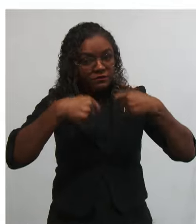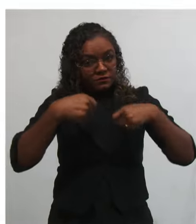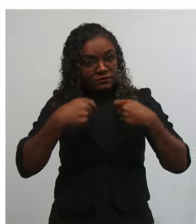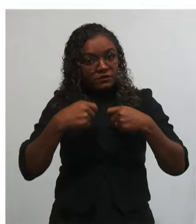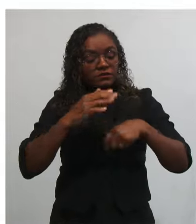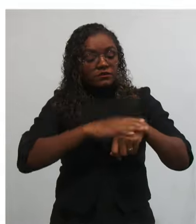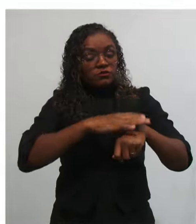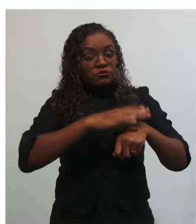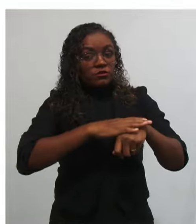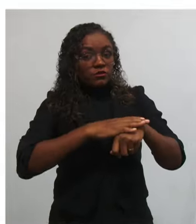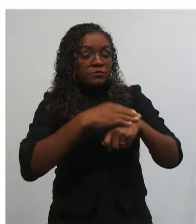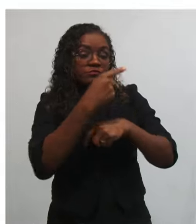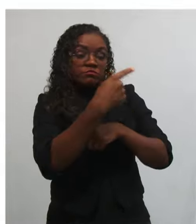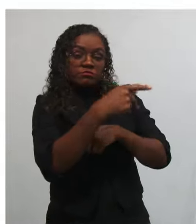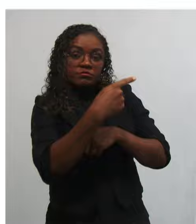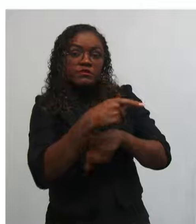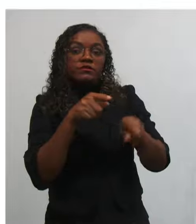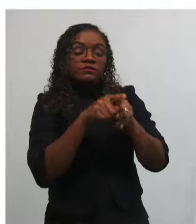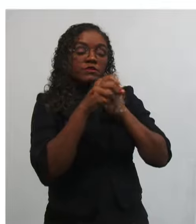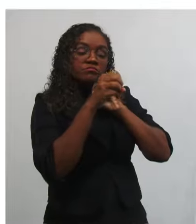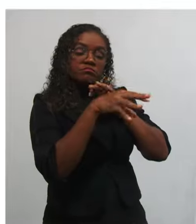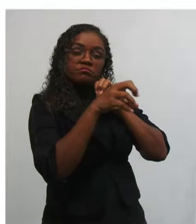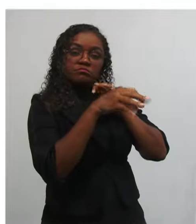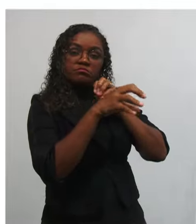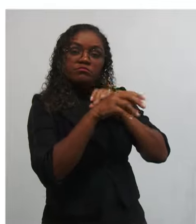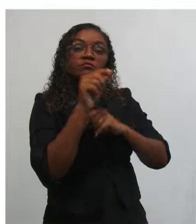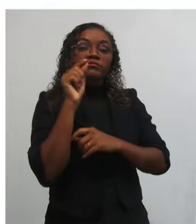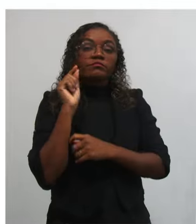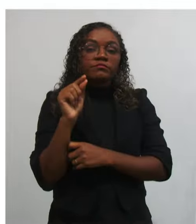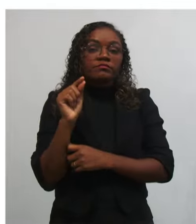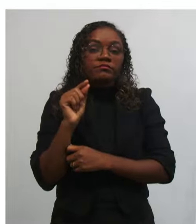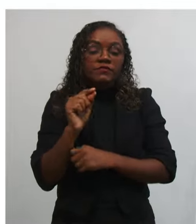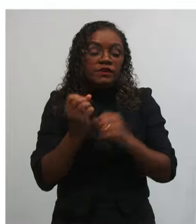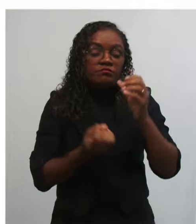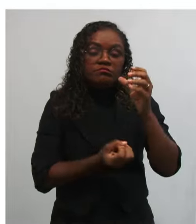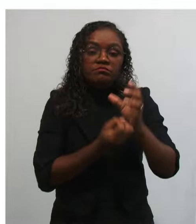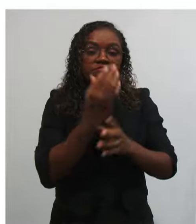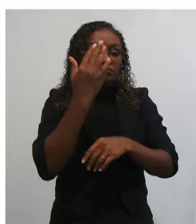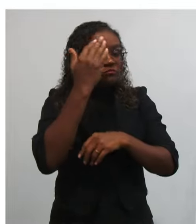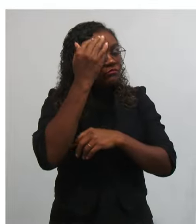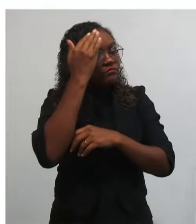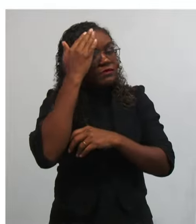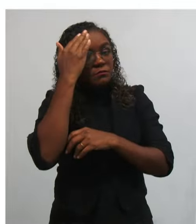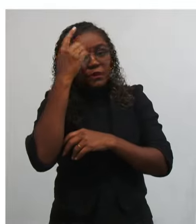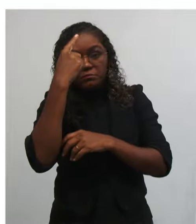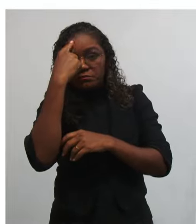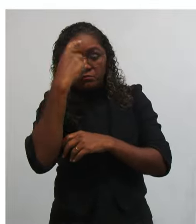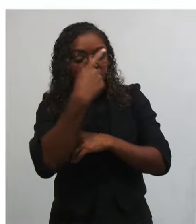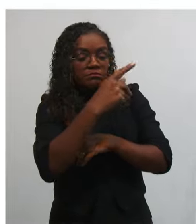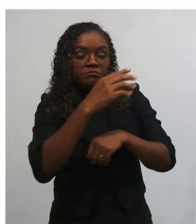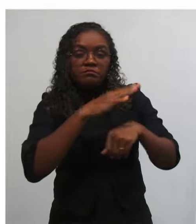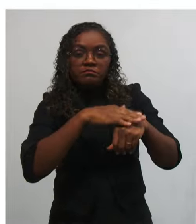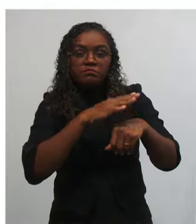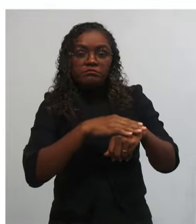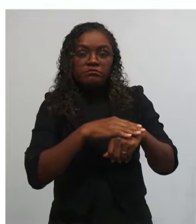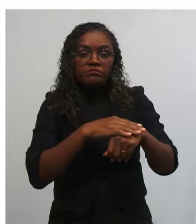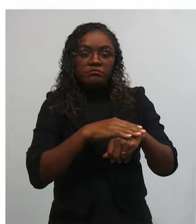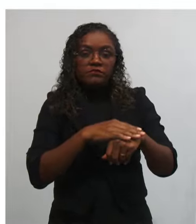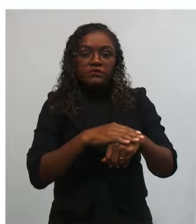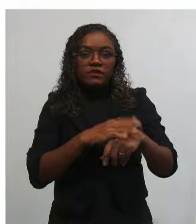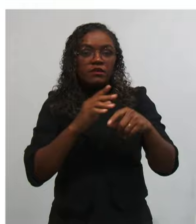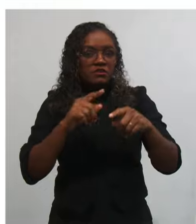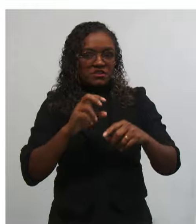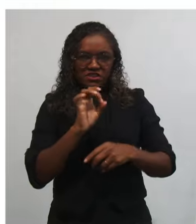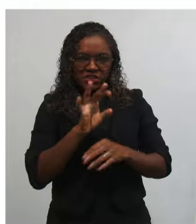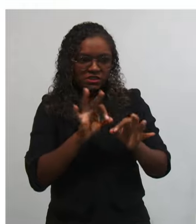autonomia e ser ensinado a a criar e a construir seu conhecimento e não apenas ser testado